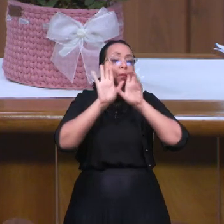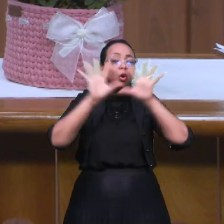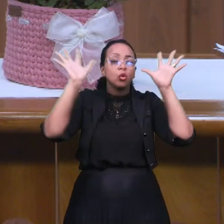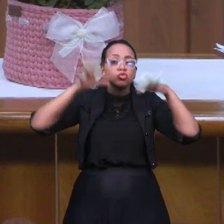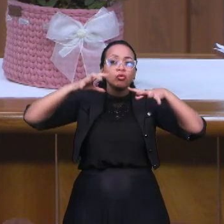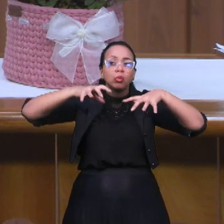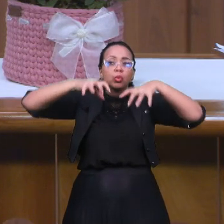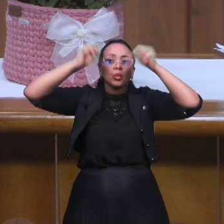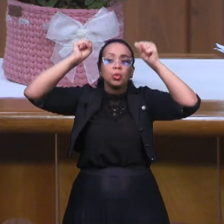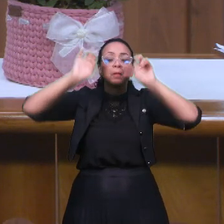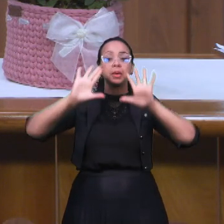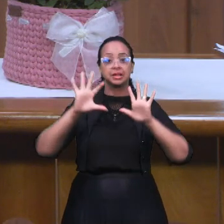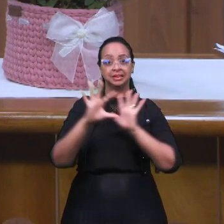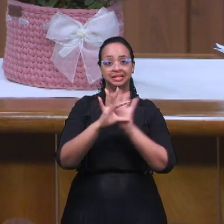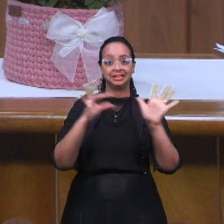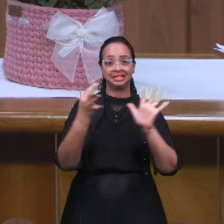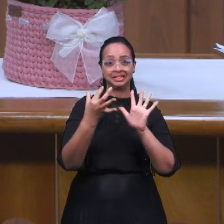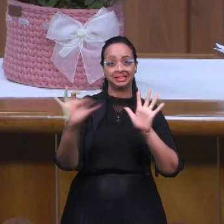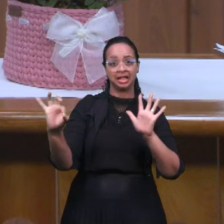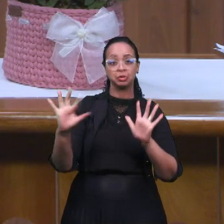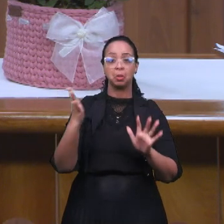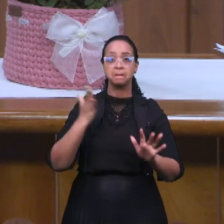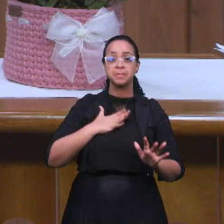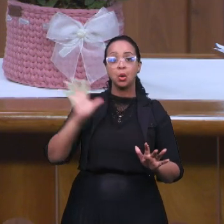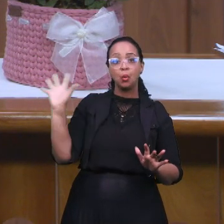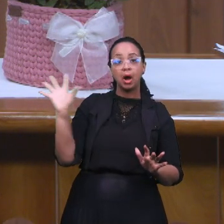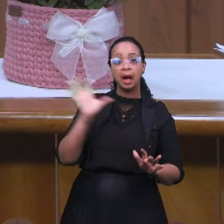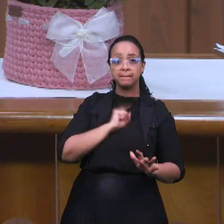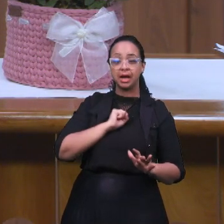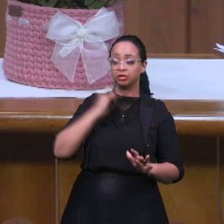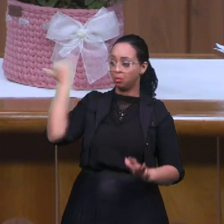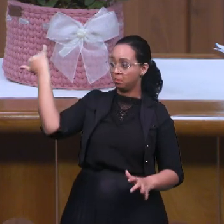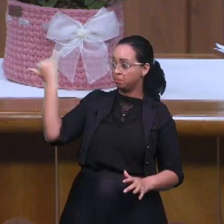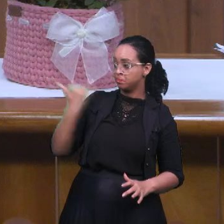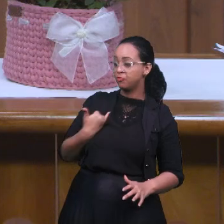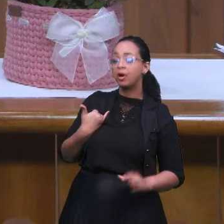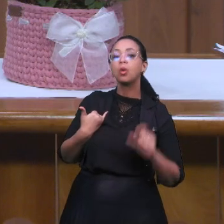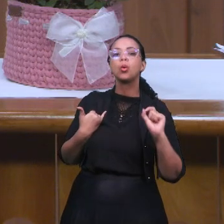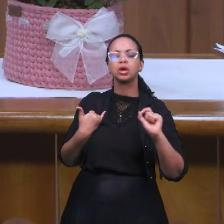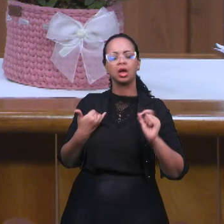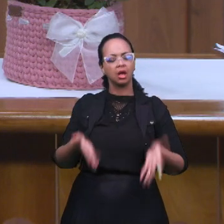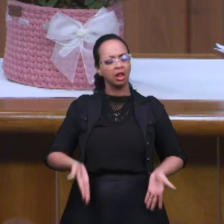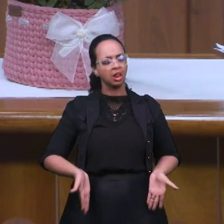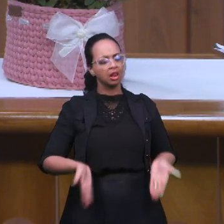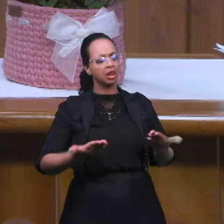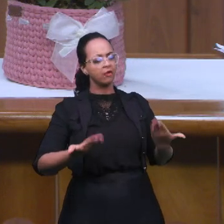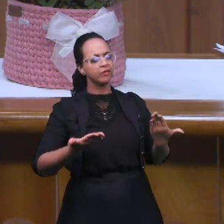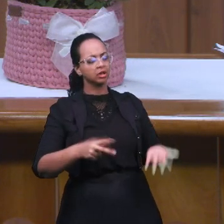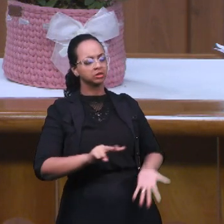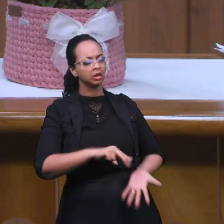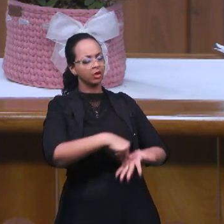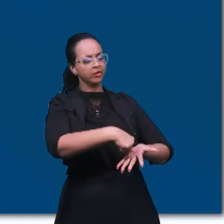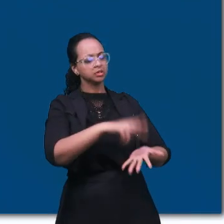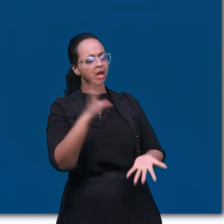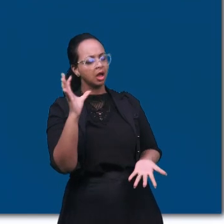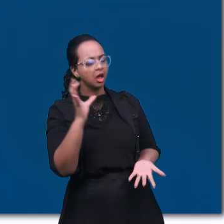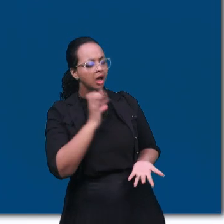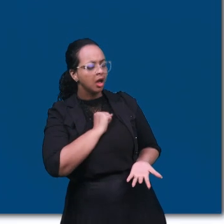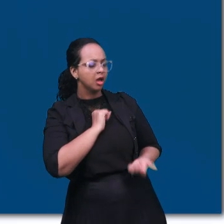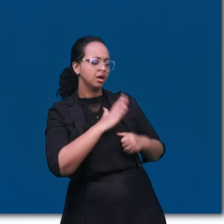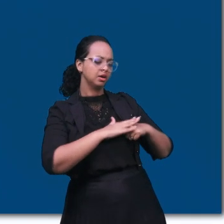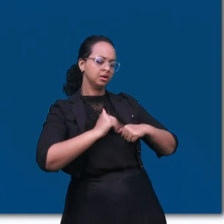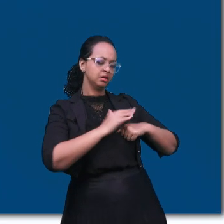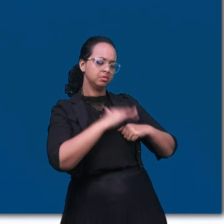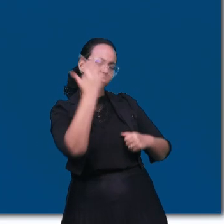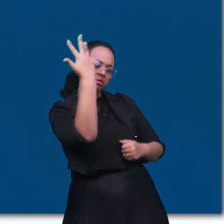Mas o verso 10 diz assim, o meu amado fala e me diz, levanta-te, querida minha, formosa